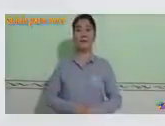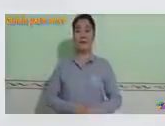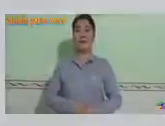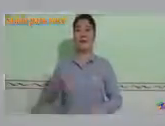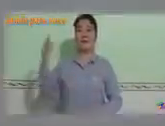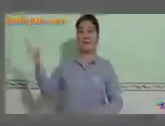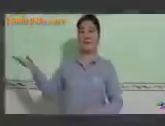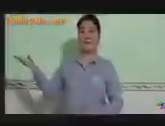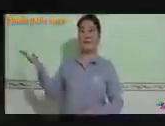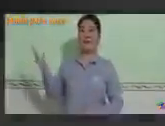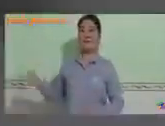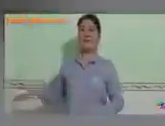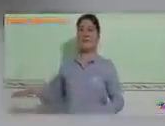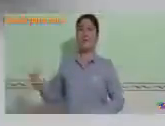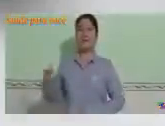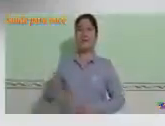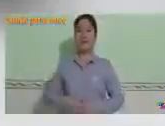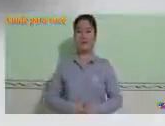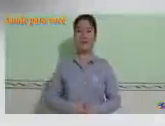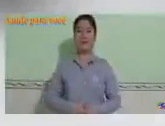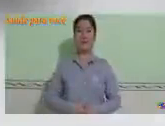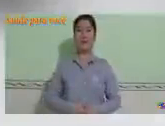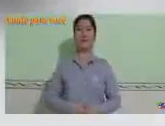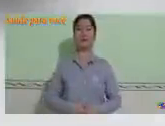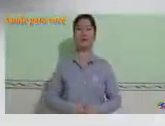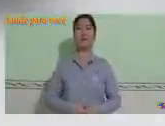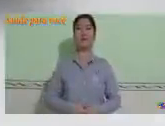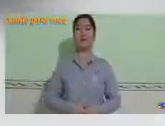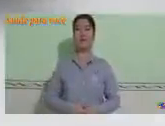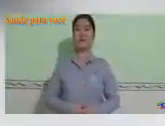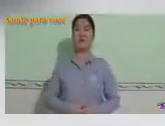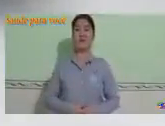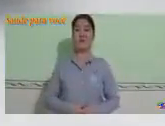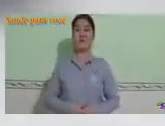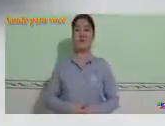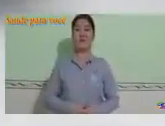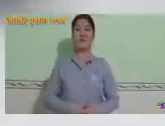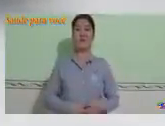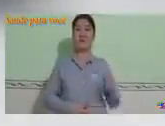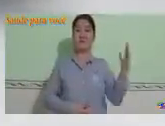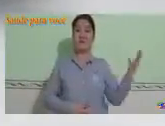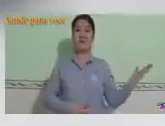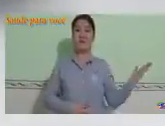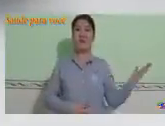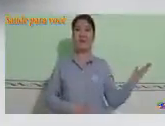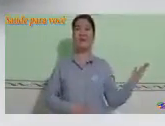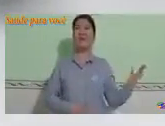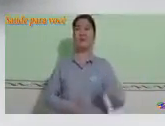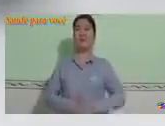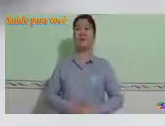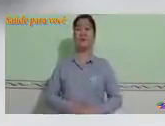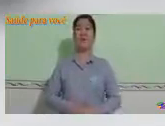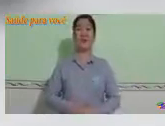Modo de preparo. 2 pontos. Comecei por misturar a araruta e a argila branca. Depois, vírgula, adicione os óleos